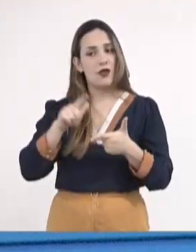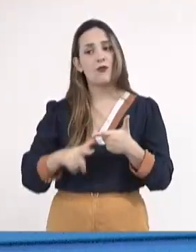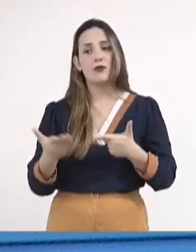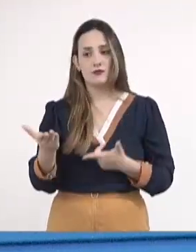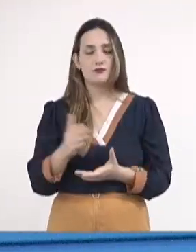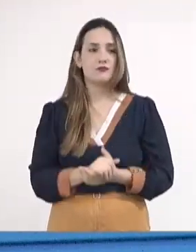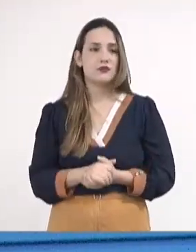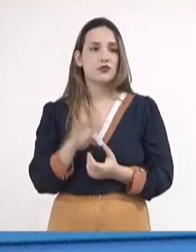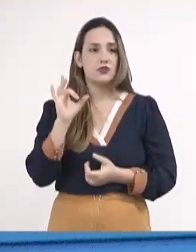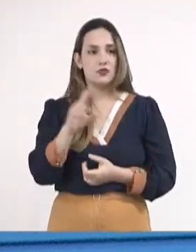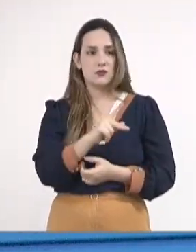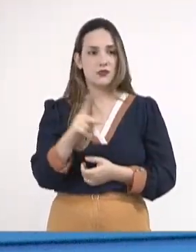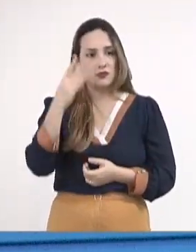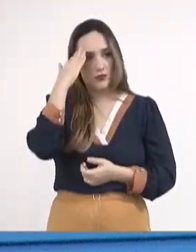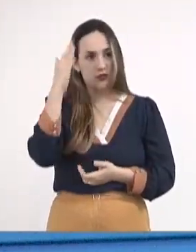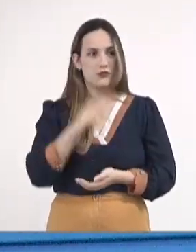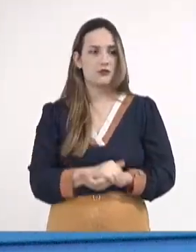só isso é o presidente